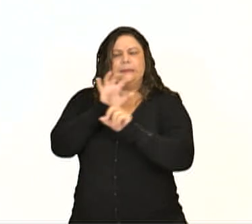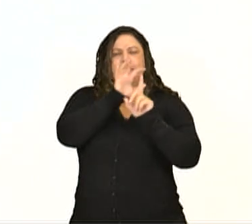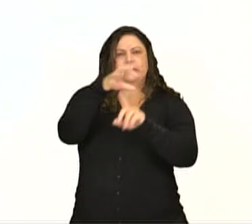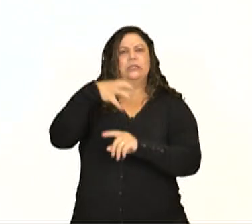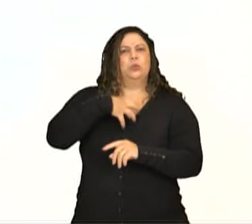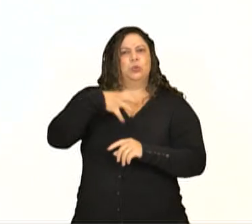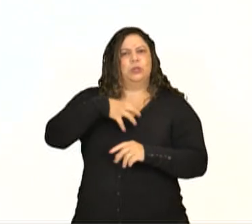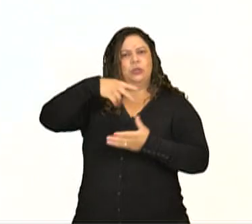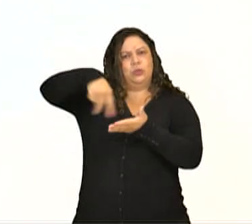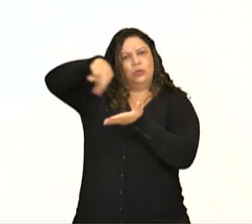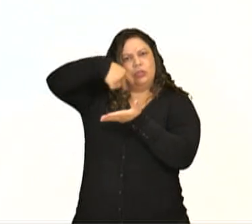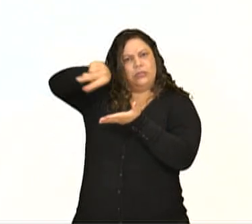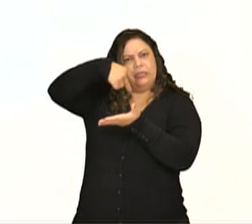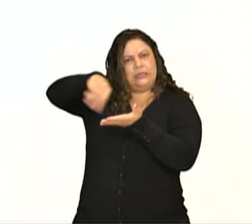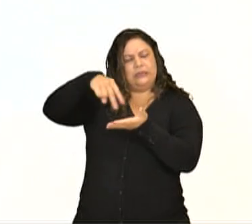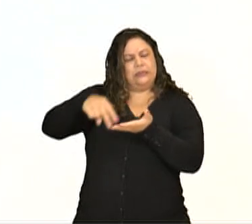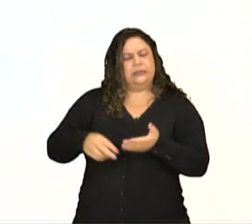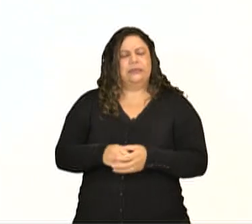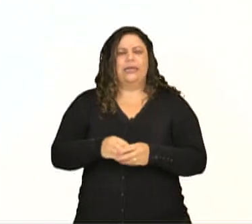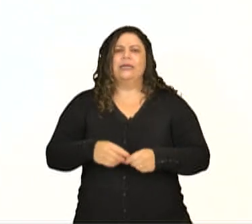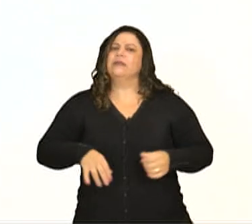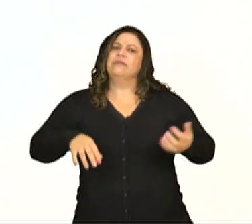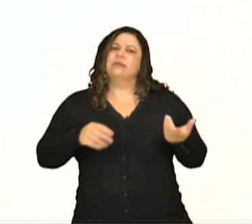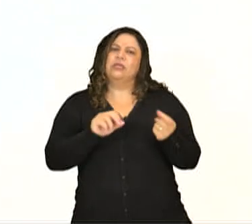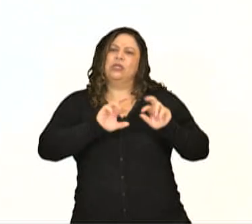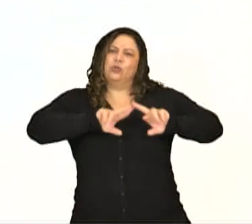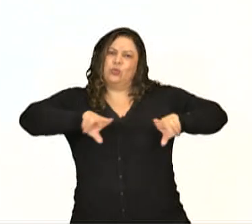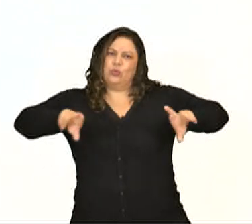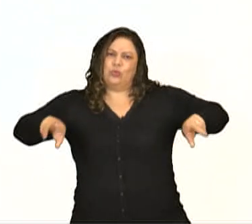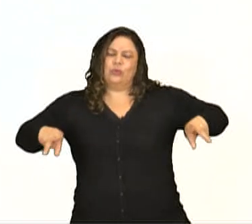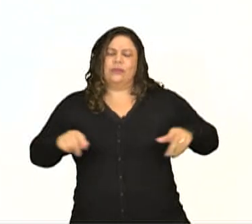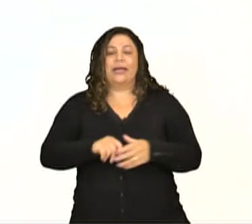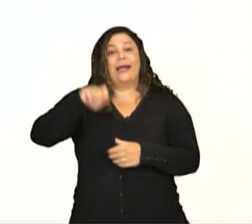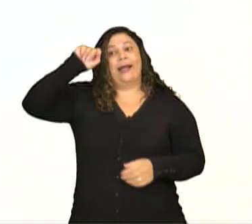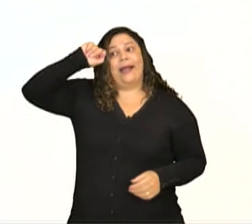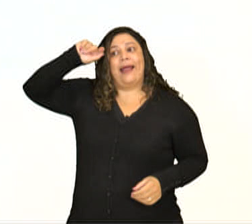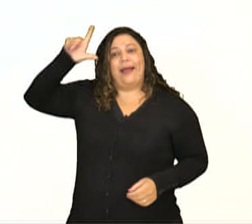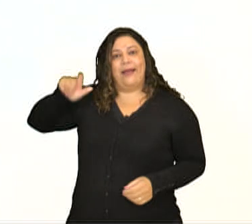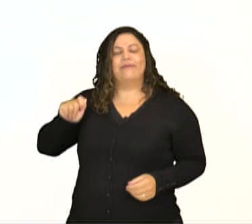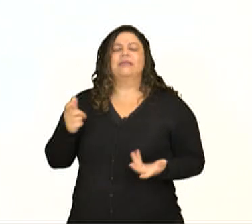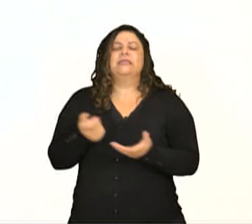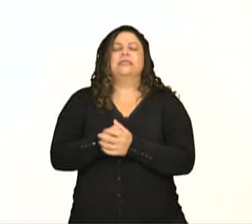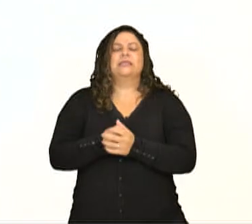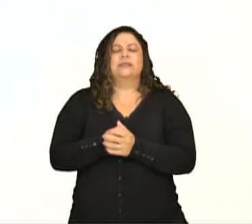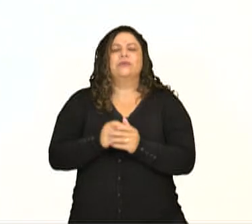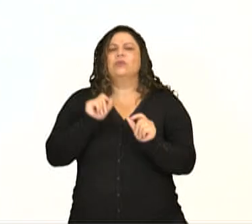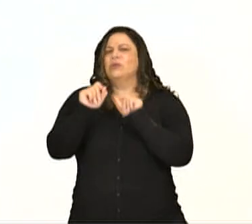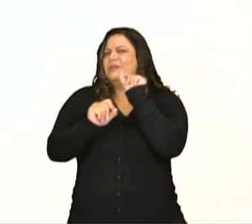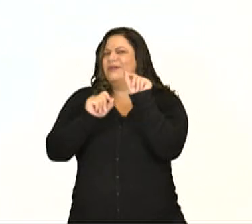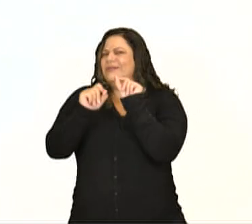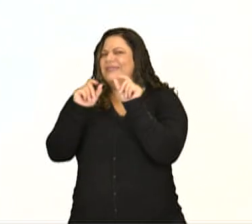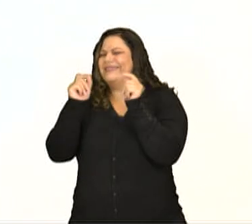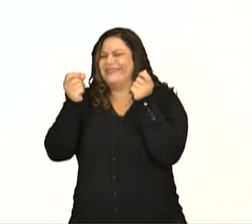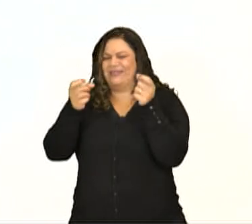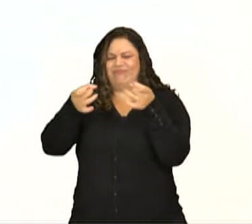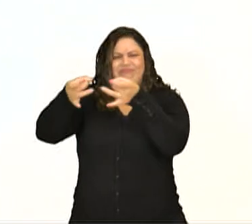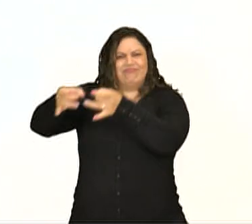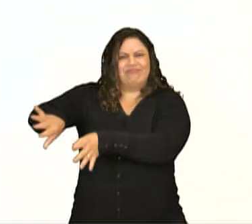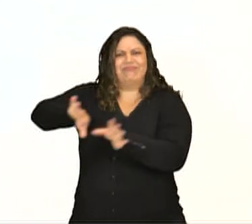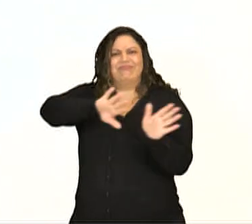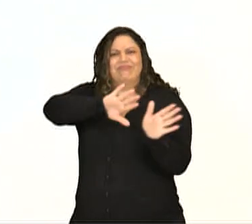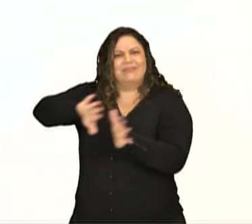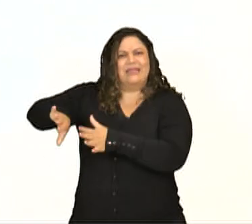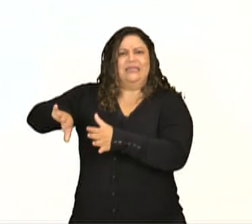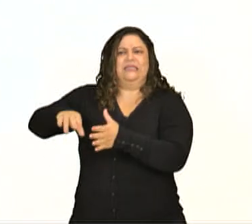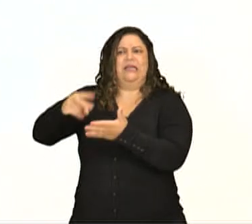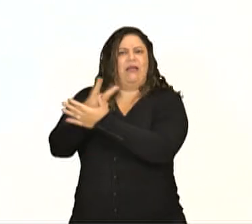tocar instrumentos africanos. Em 1925, ela chegou a ser banida do país por ser considerada imprópria